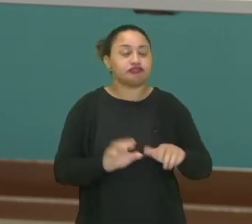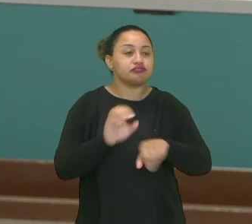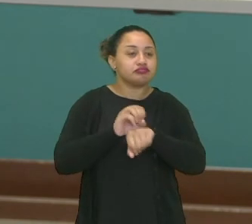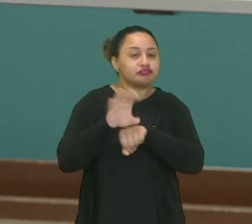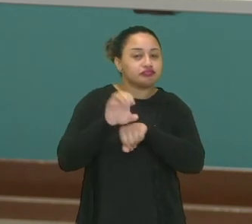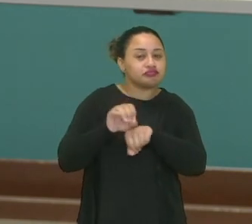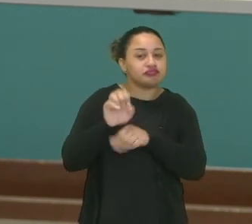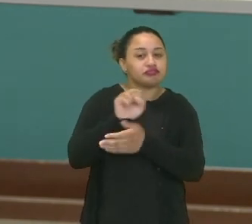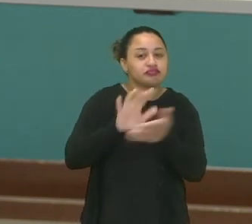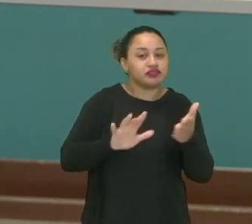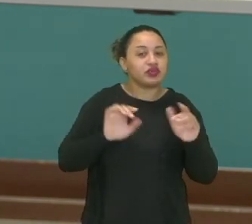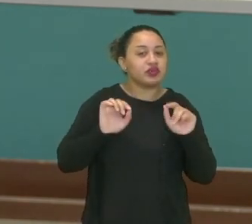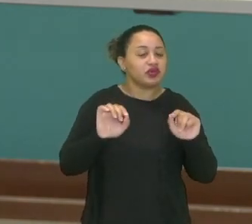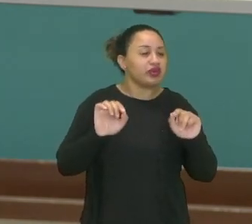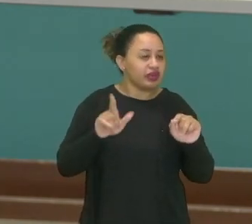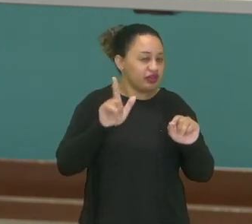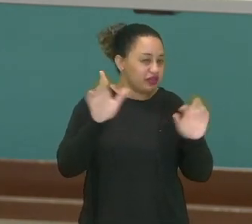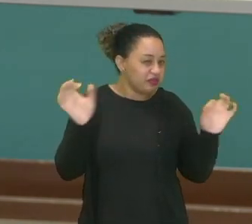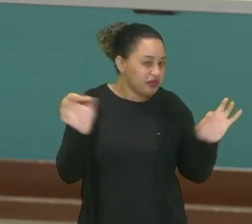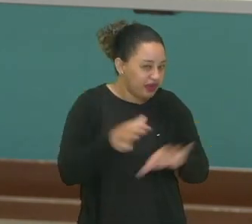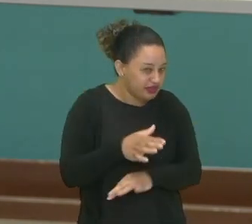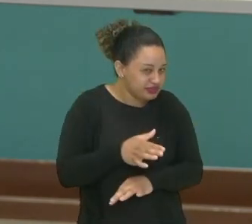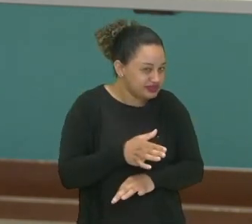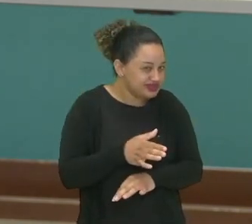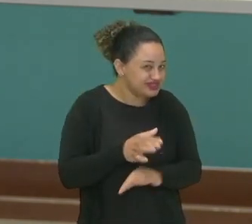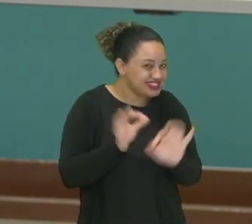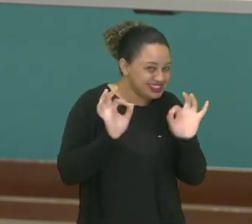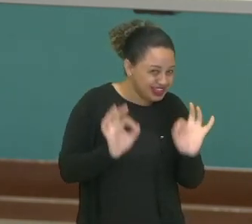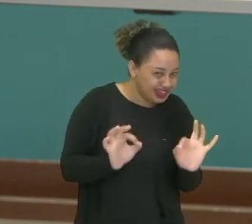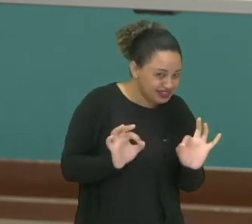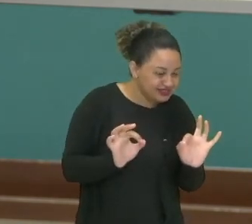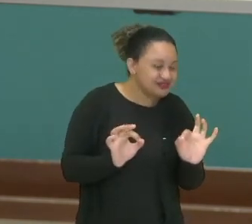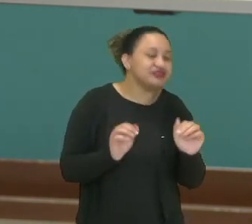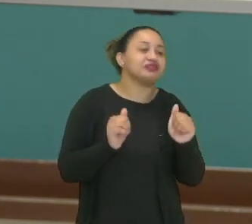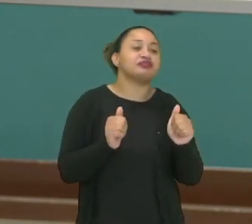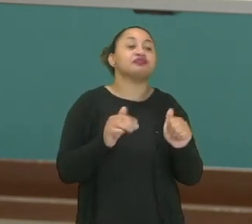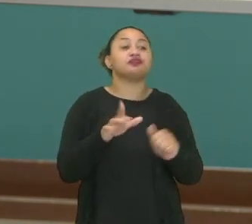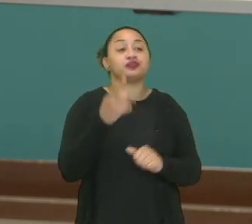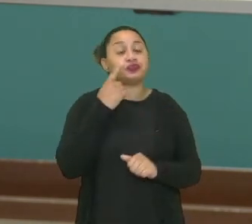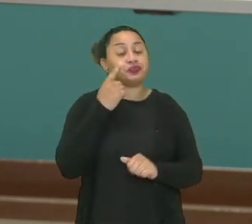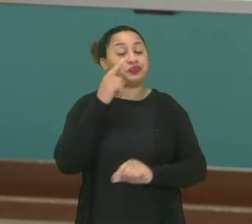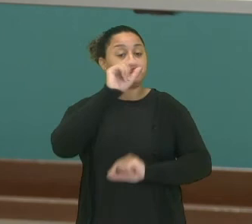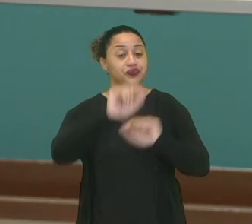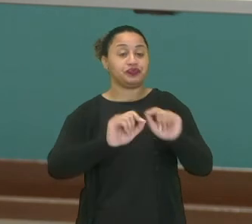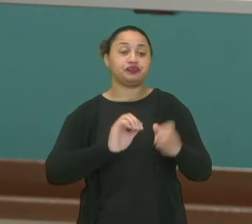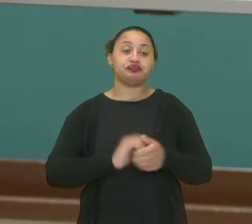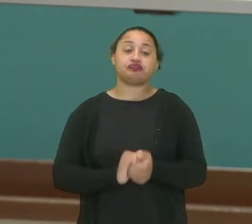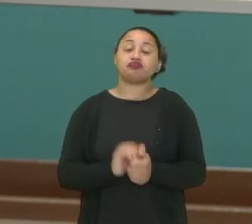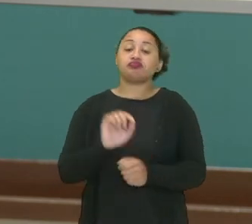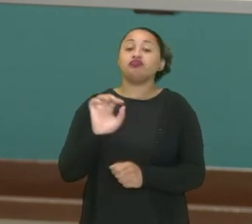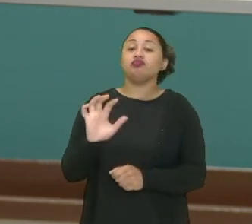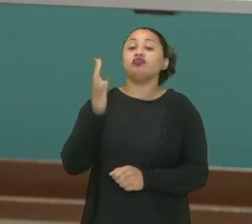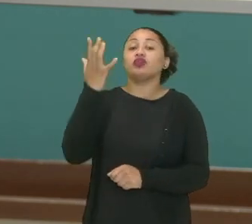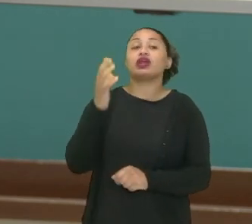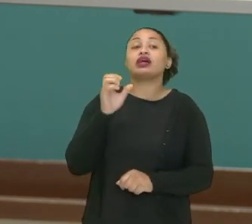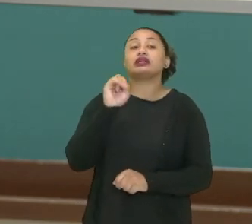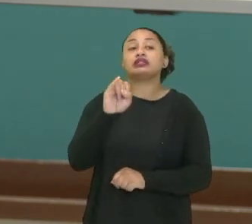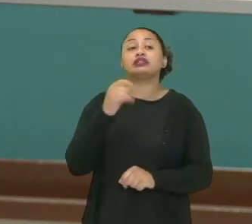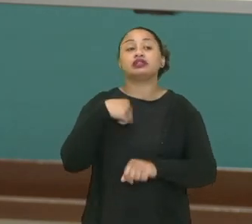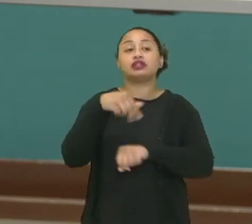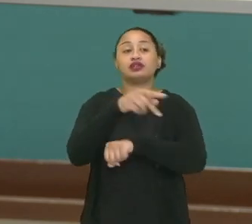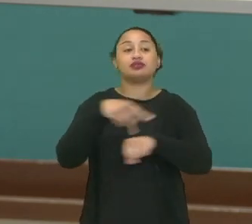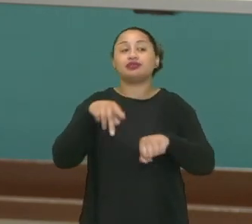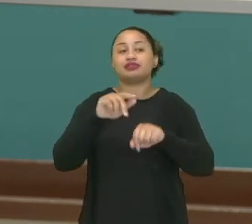Sugestão de atividade. Está preparado? Muito pouco. Então, vamos ver aqui. O que acontecerá se um país